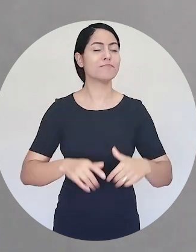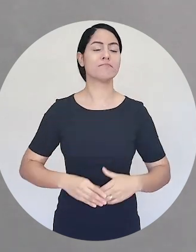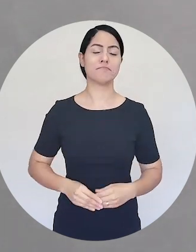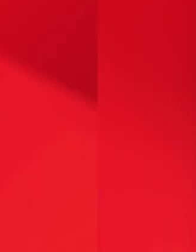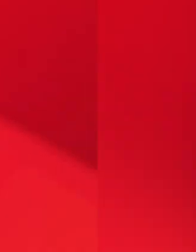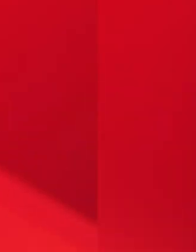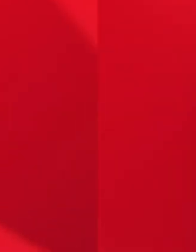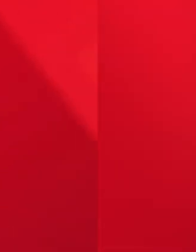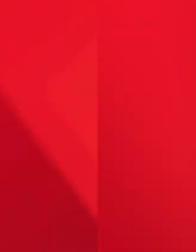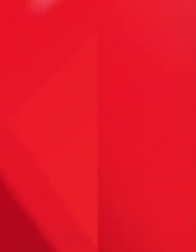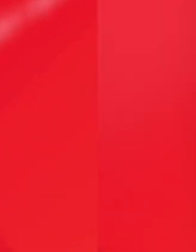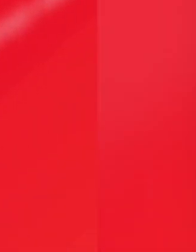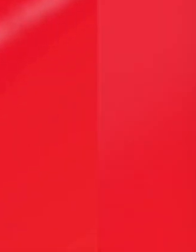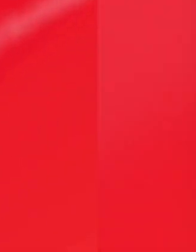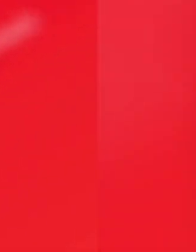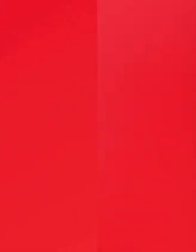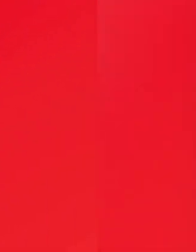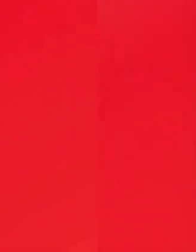do cidadão.